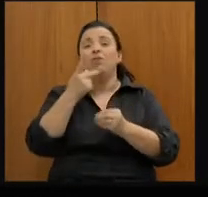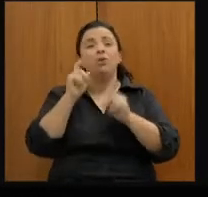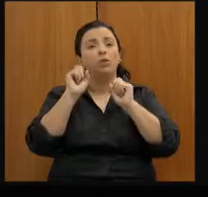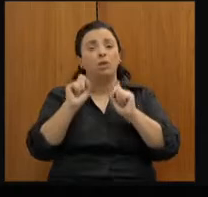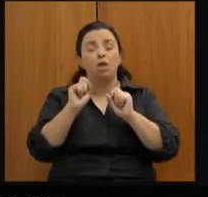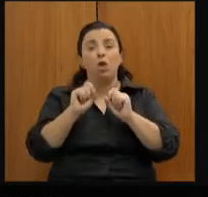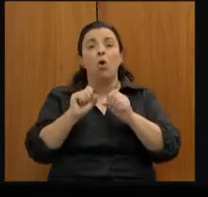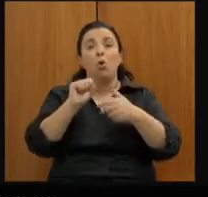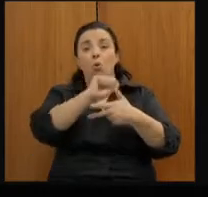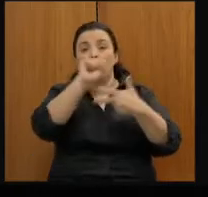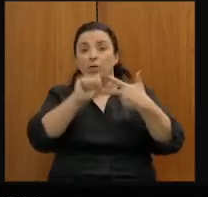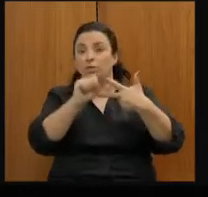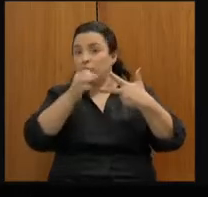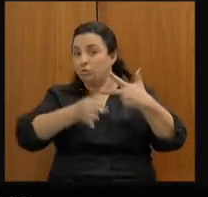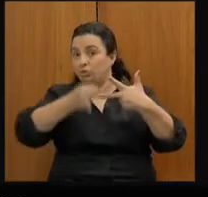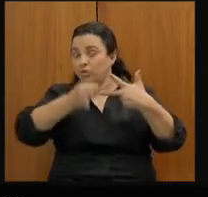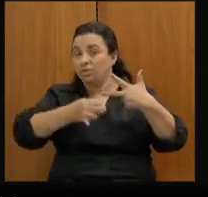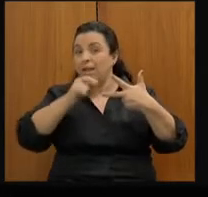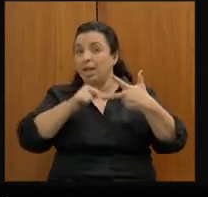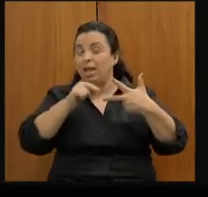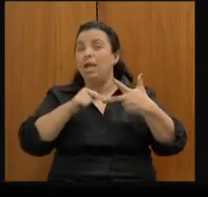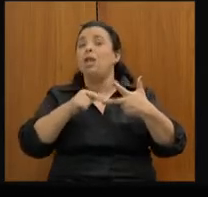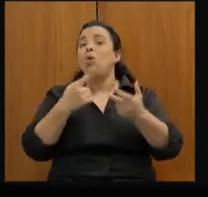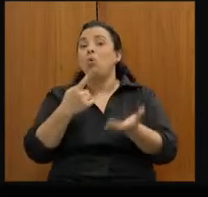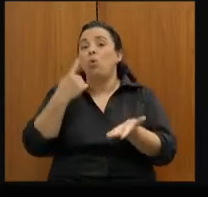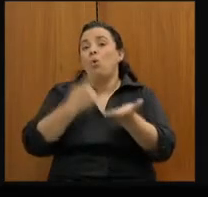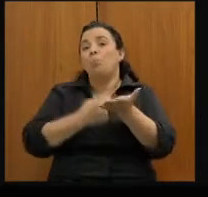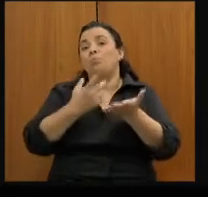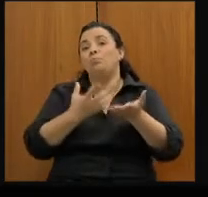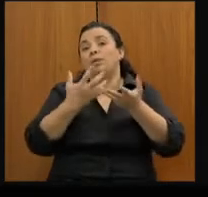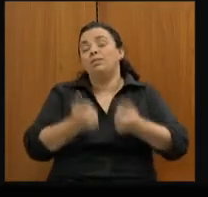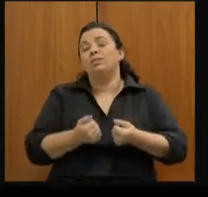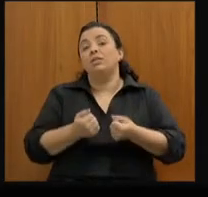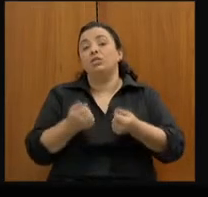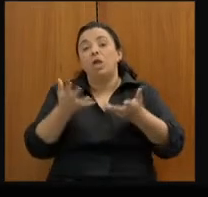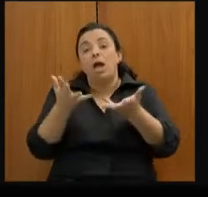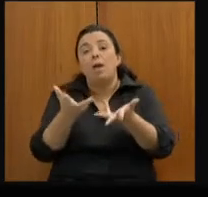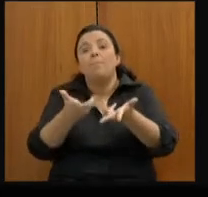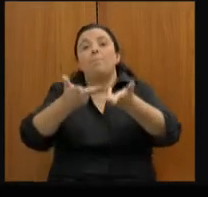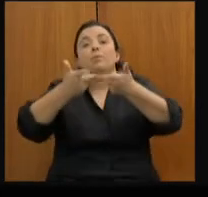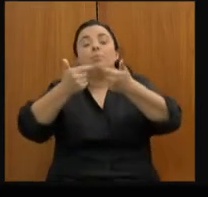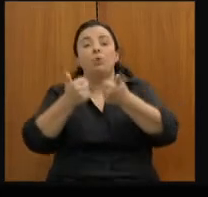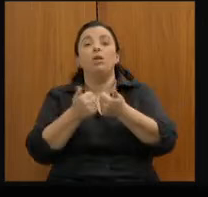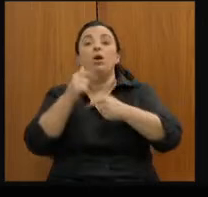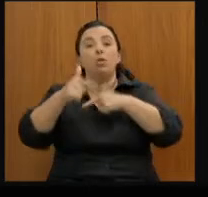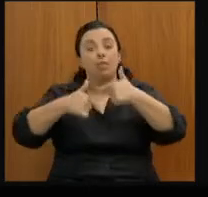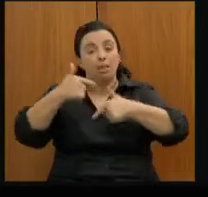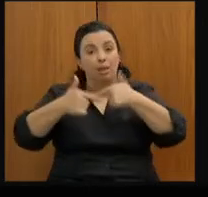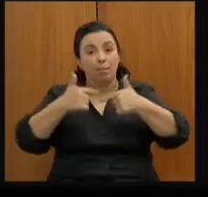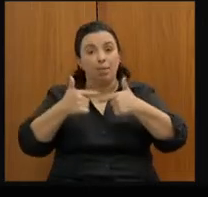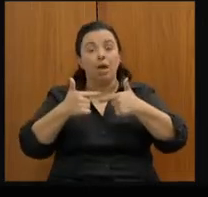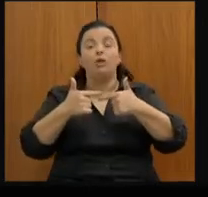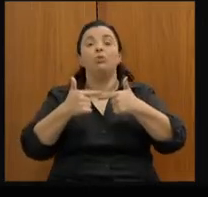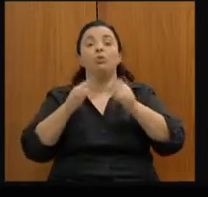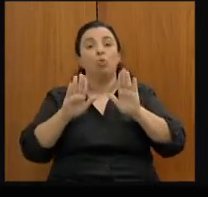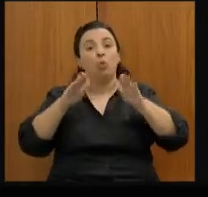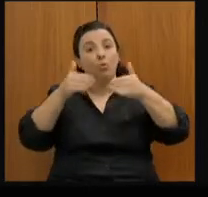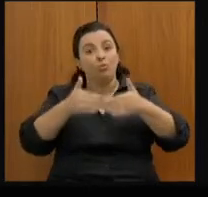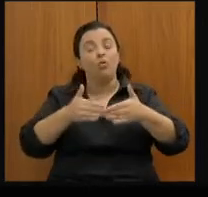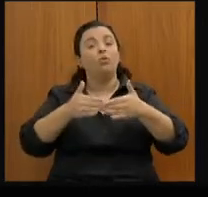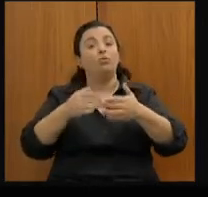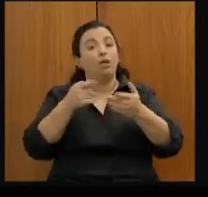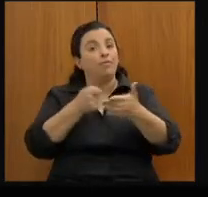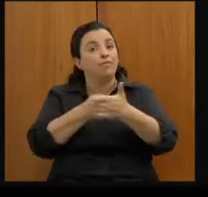aprimorar o fluxo de trabalho e julgamento dos processos na festa violência doméstica e familiar contra a mulher na busca permanente